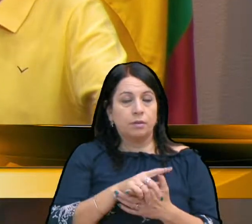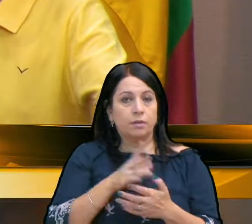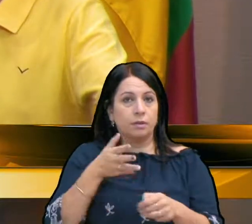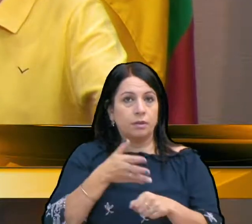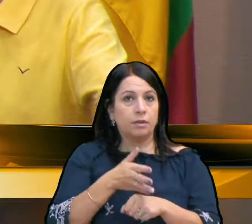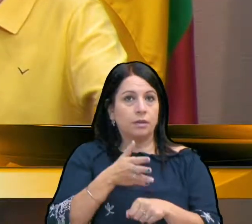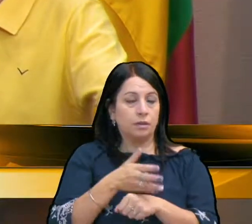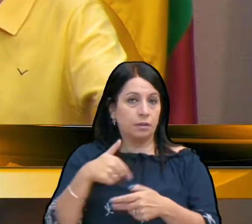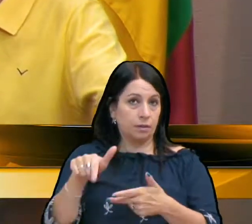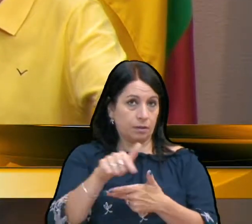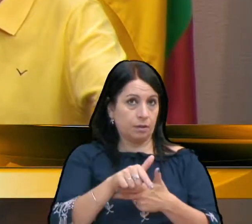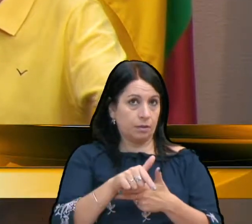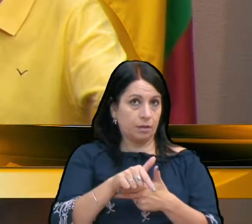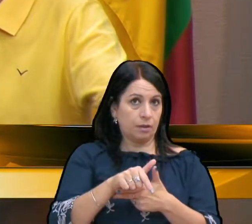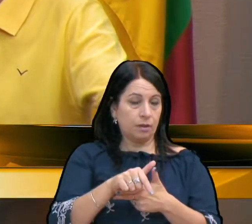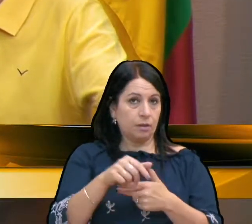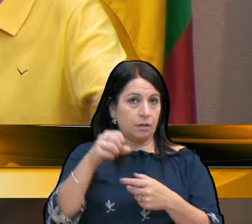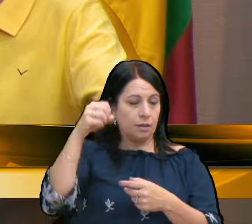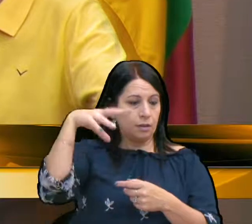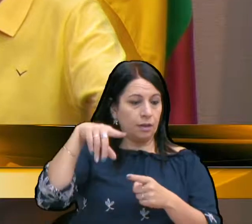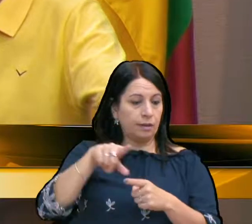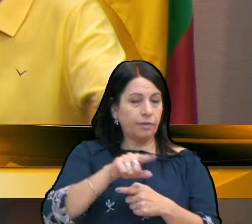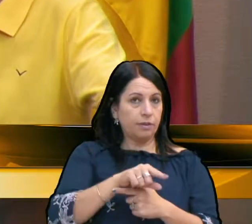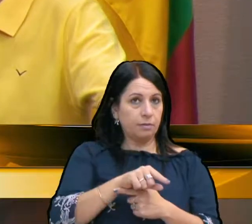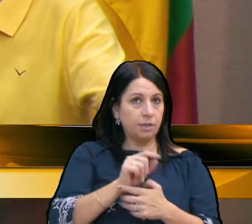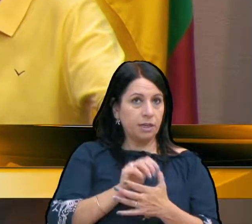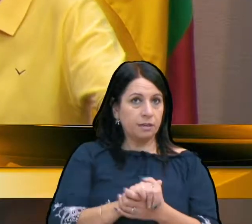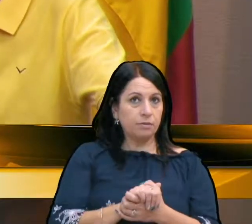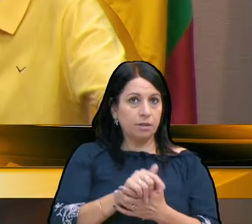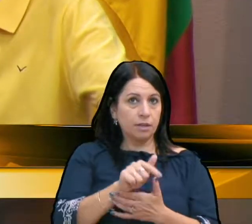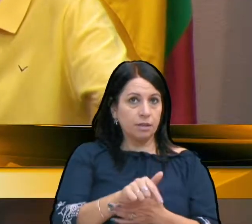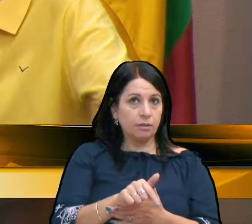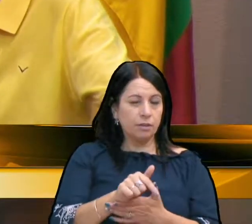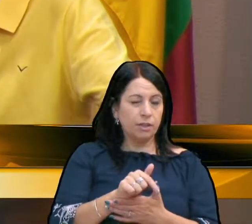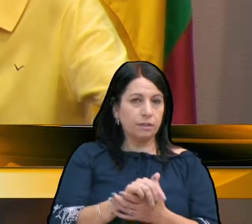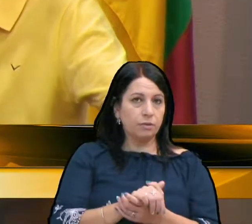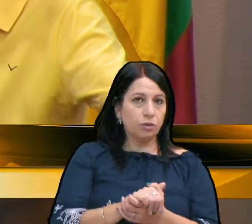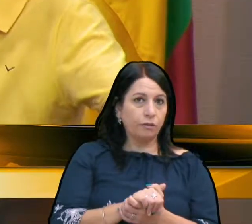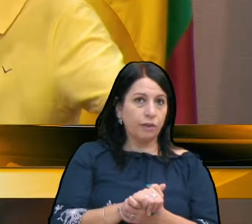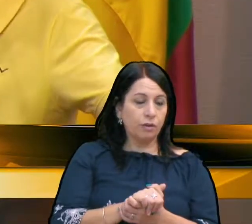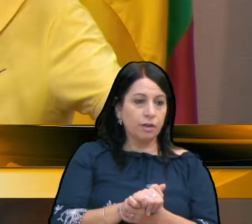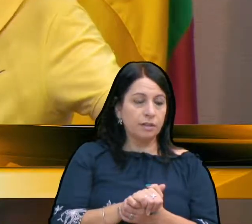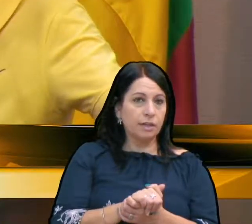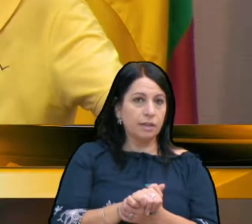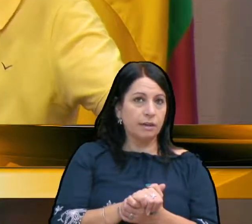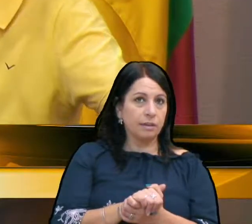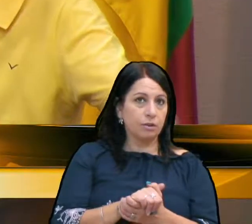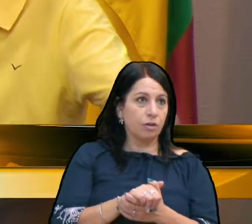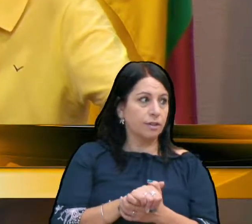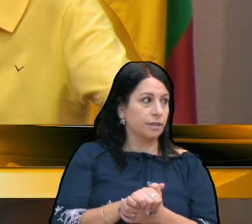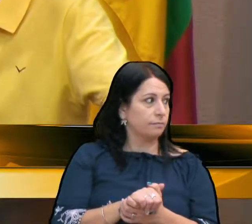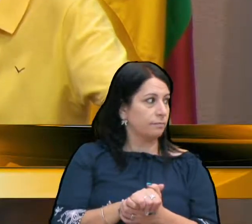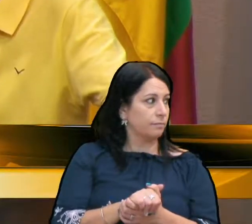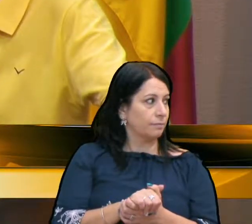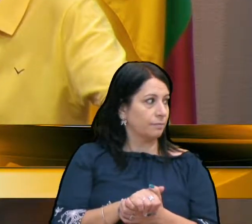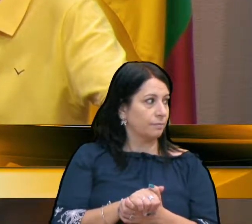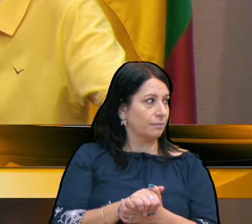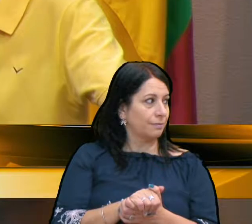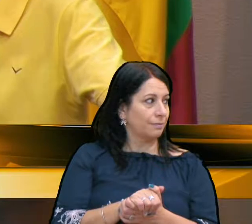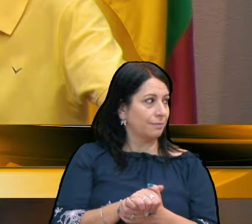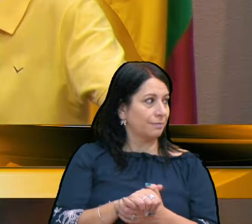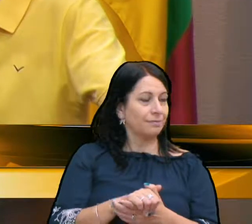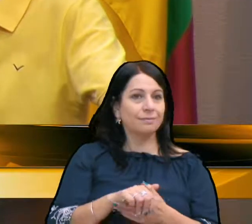entrada de luz de um pavilhão, e tu tem que localizar em questão de minuto, porque senão é o caos. Aí imagina com esse tipo de pessoas